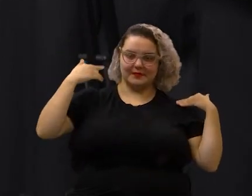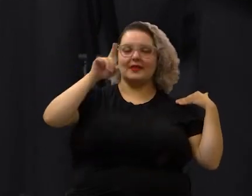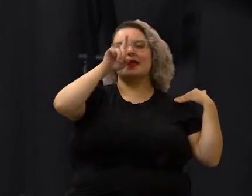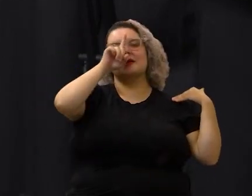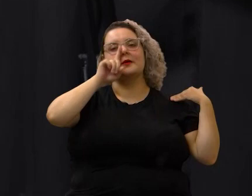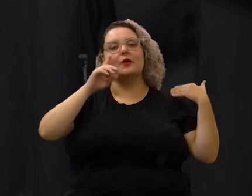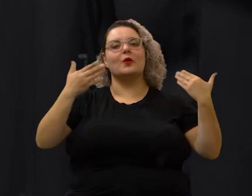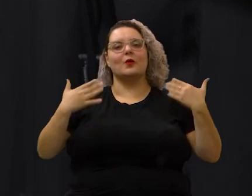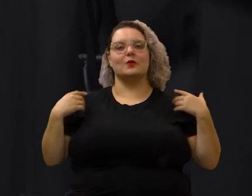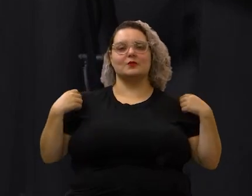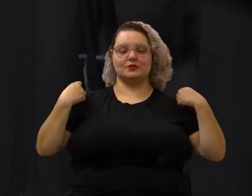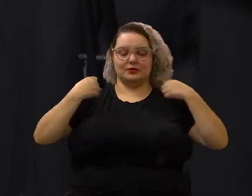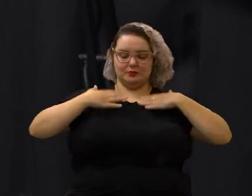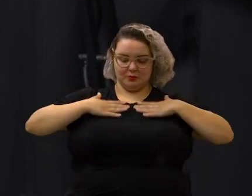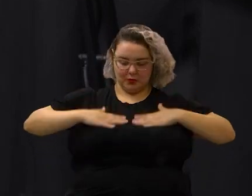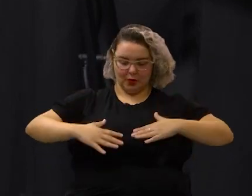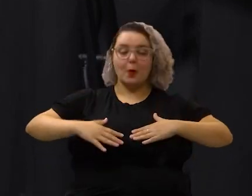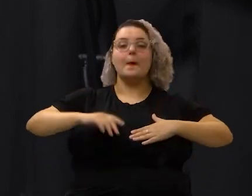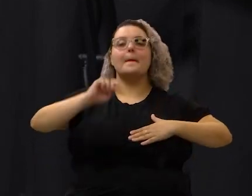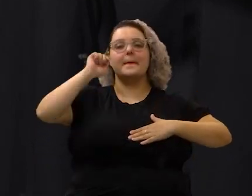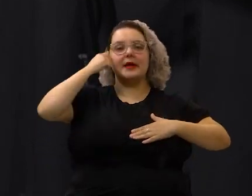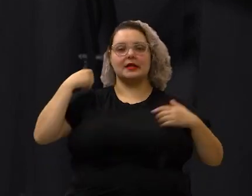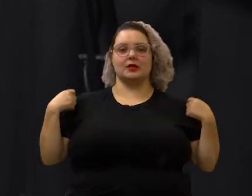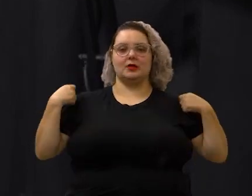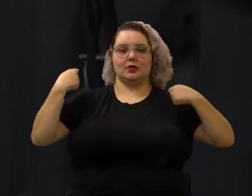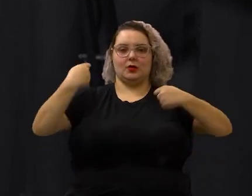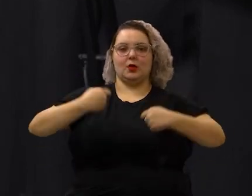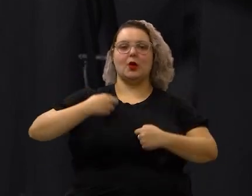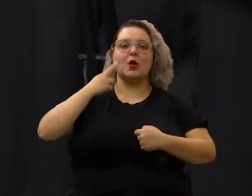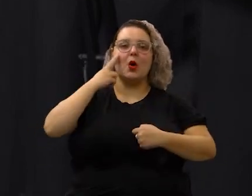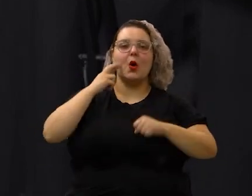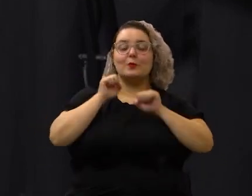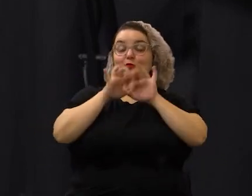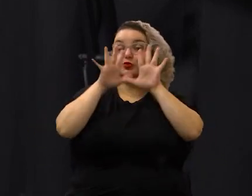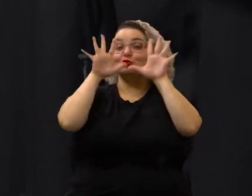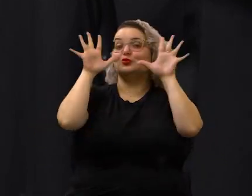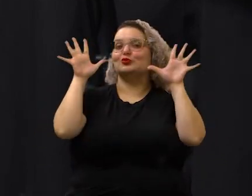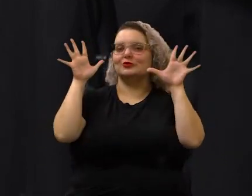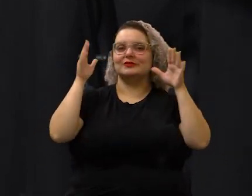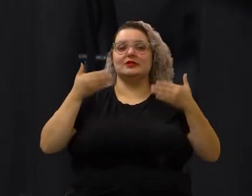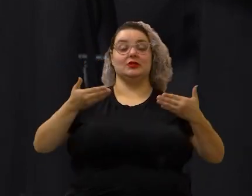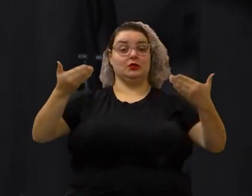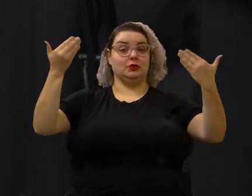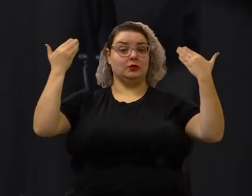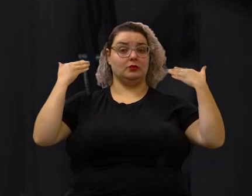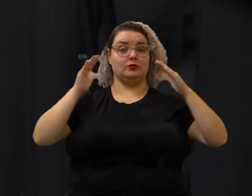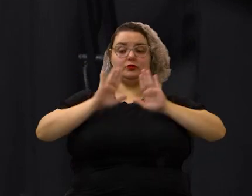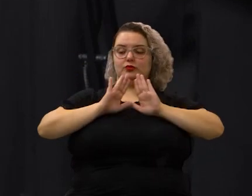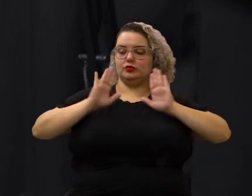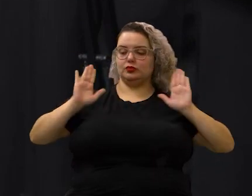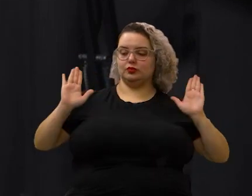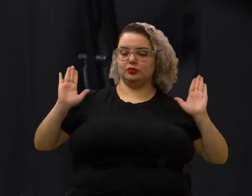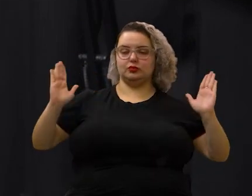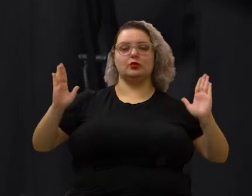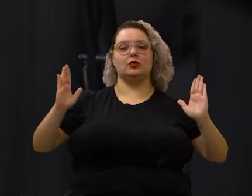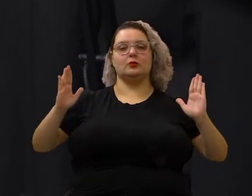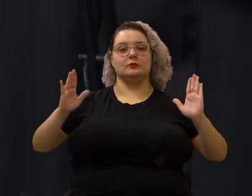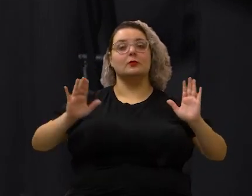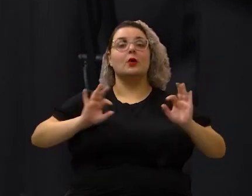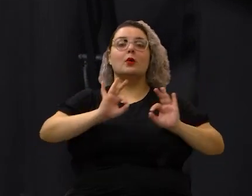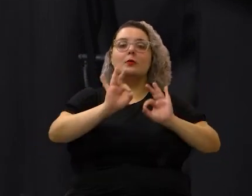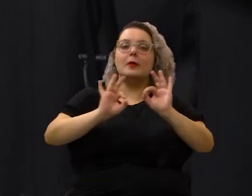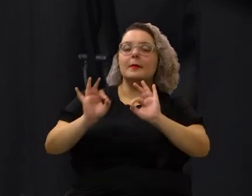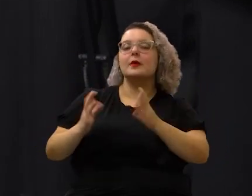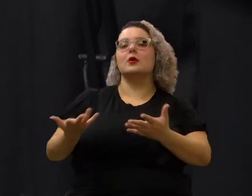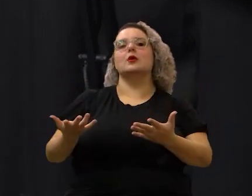loiras. Hoje eu estou vestida com uma roupa preta, em cima um blazer rosa choque. E ao fundo nós temos aqui o cenário do Na